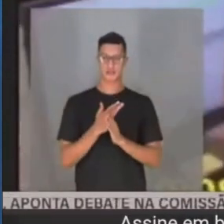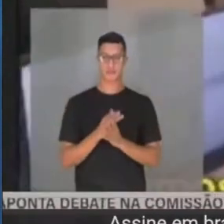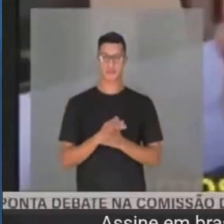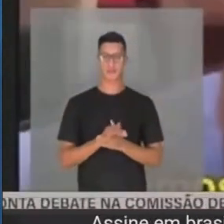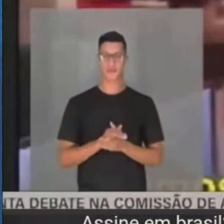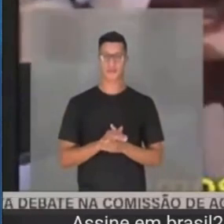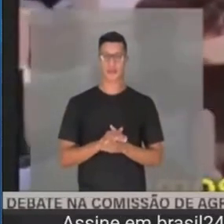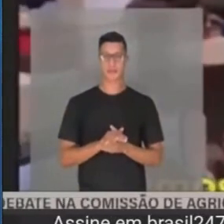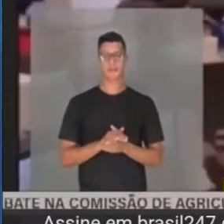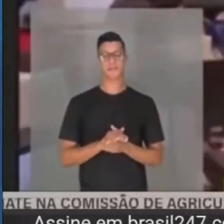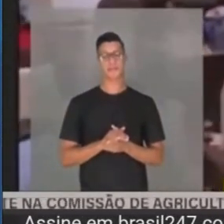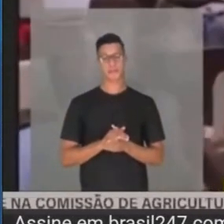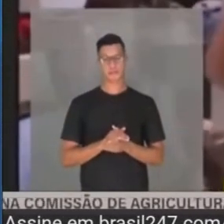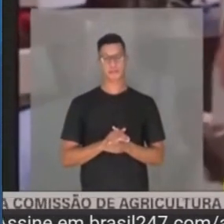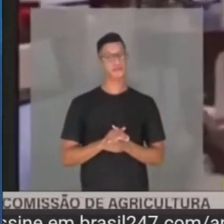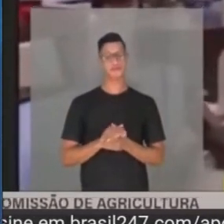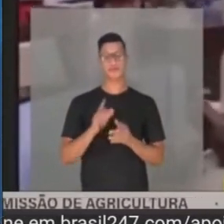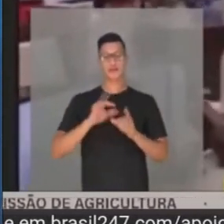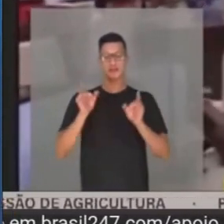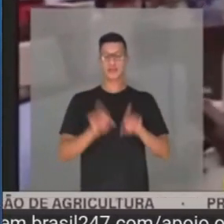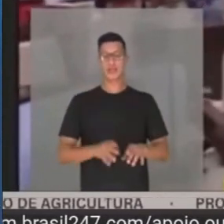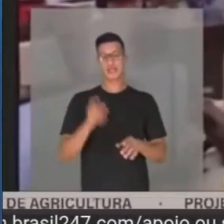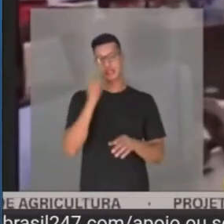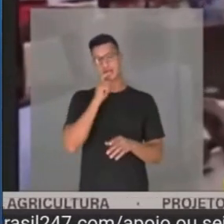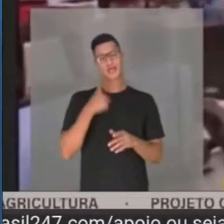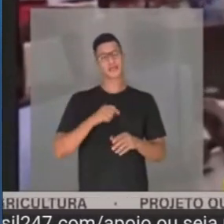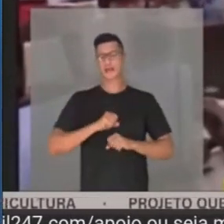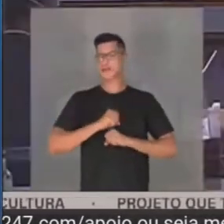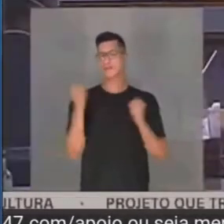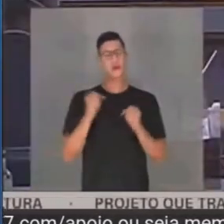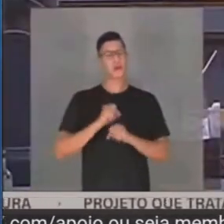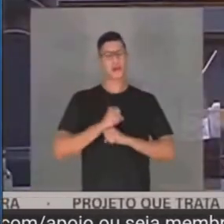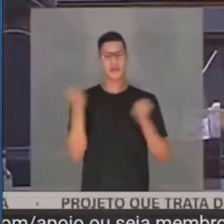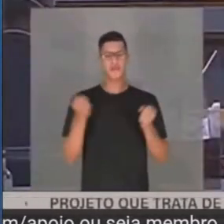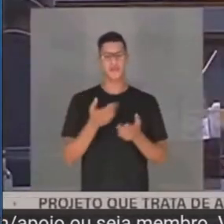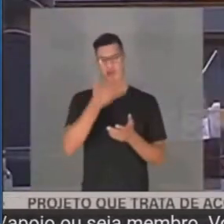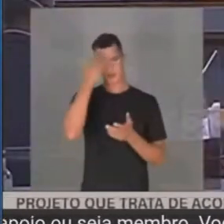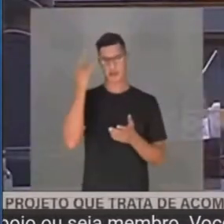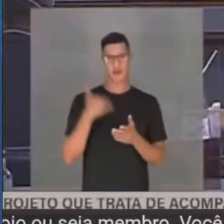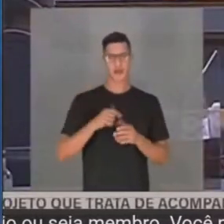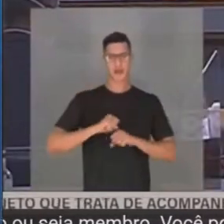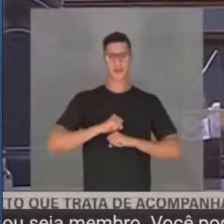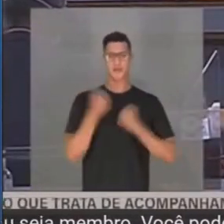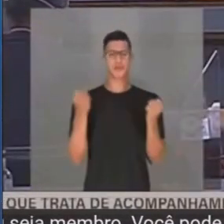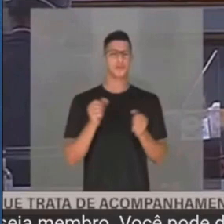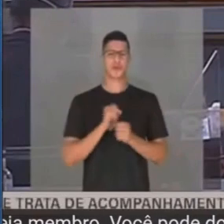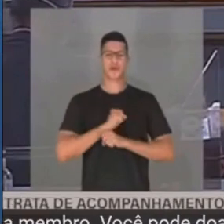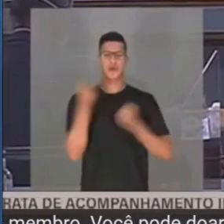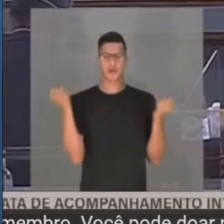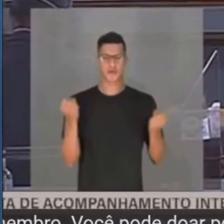que segue isso aqui. Não se deixe... Você é monstruoso, rapaz. Você é monstruoso.